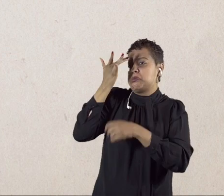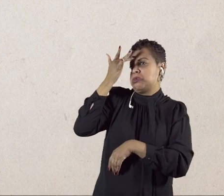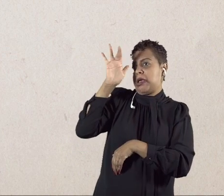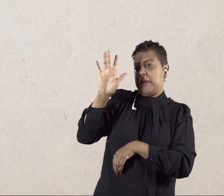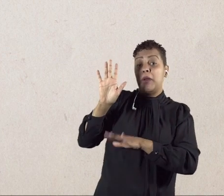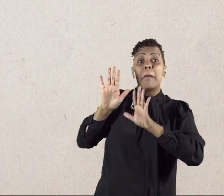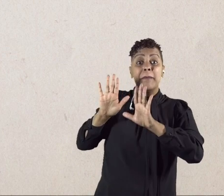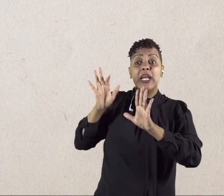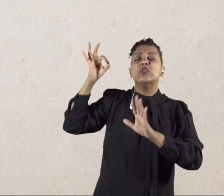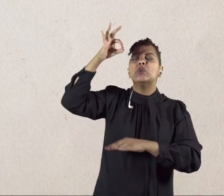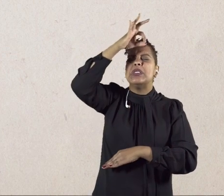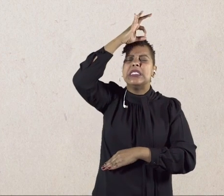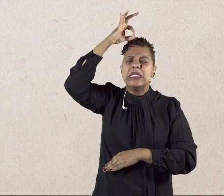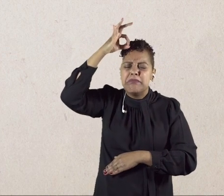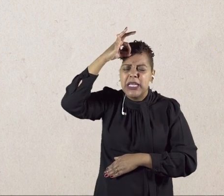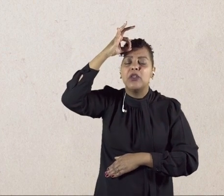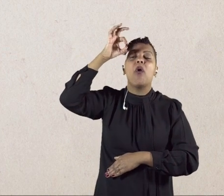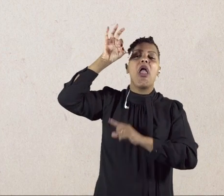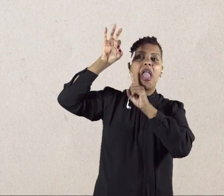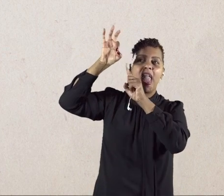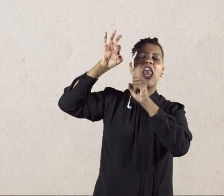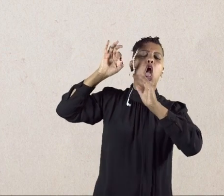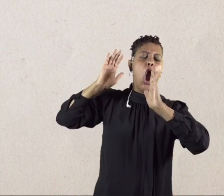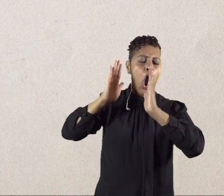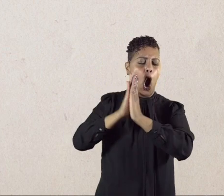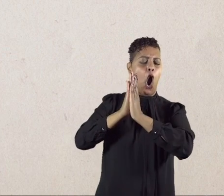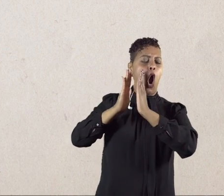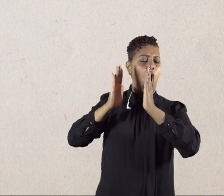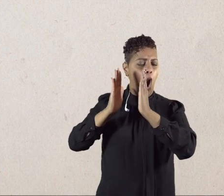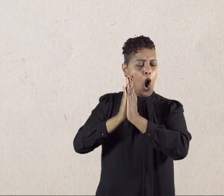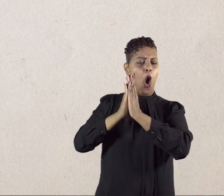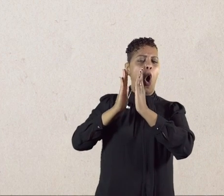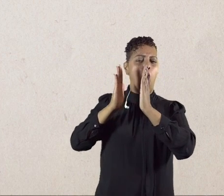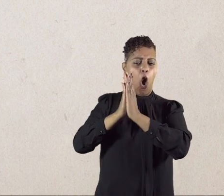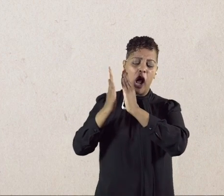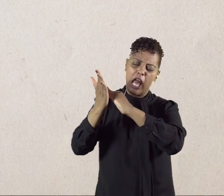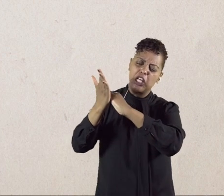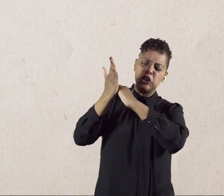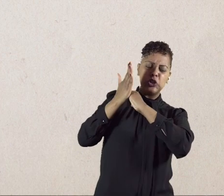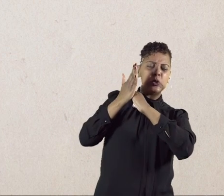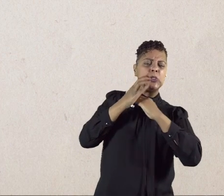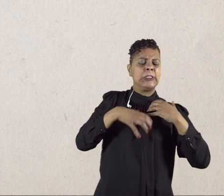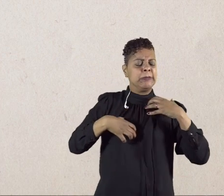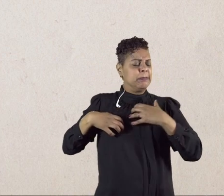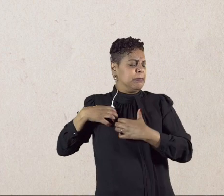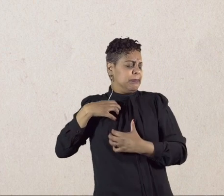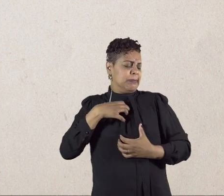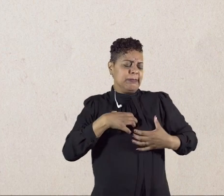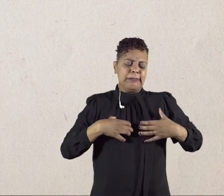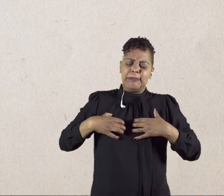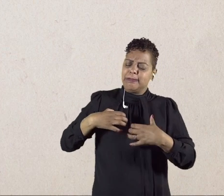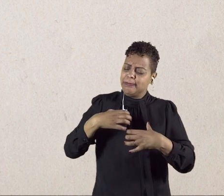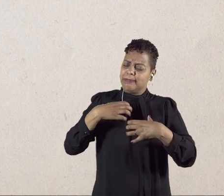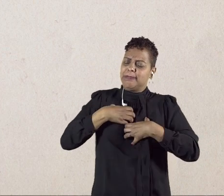o mesmo espírito intercede por nós sobremaneira com gemidos inexprimíveis